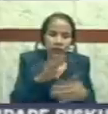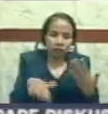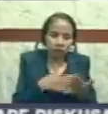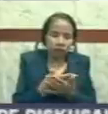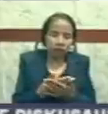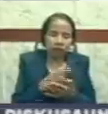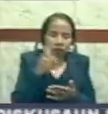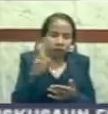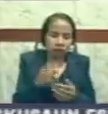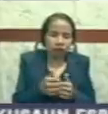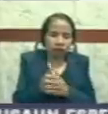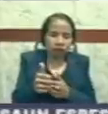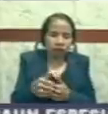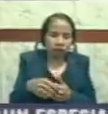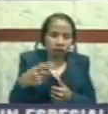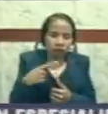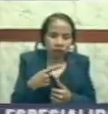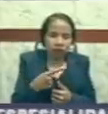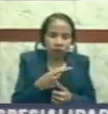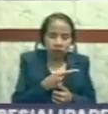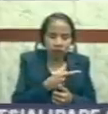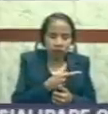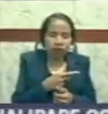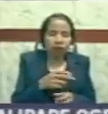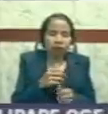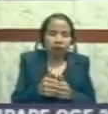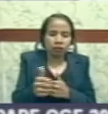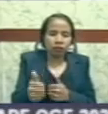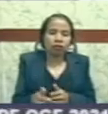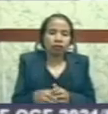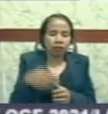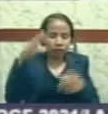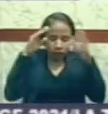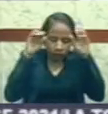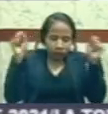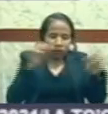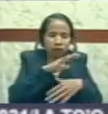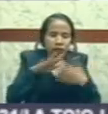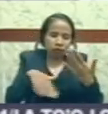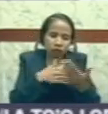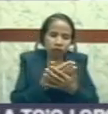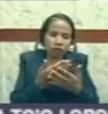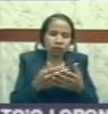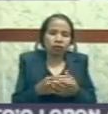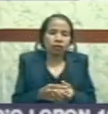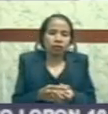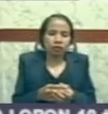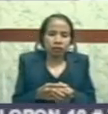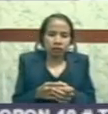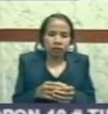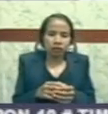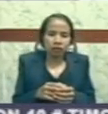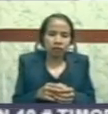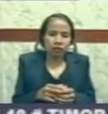executa a tua, parlamento executa a tua, presidente executa a tua, cada órgão e órgão soberano, né, né,